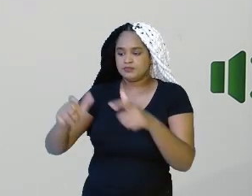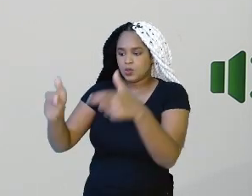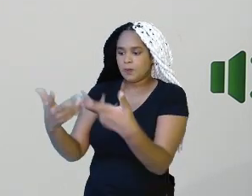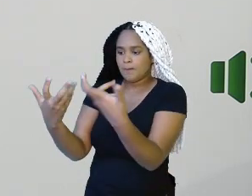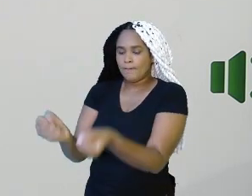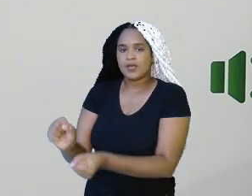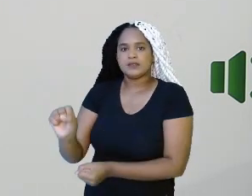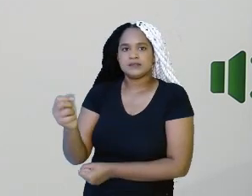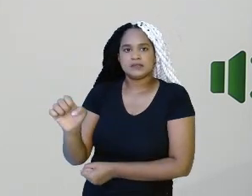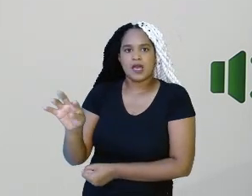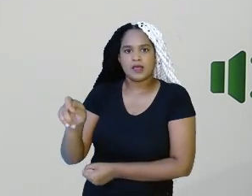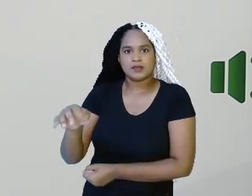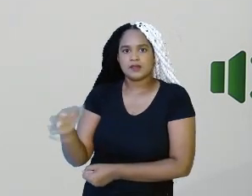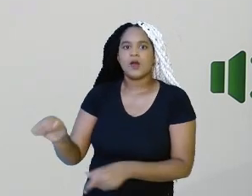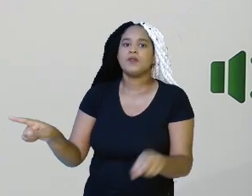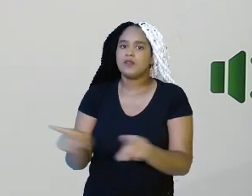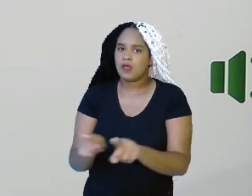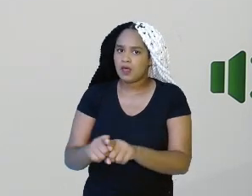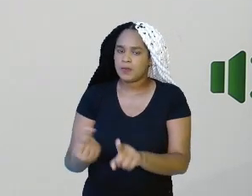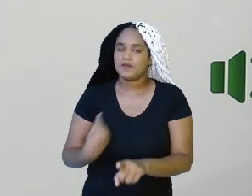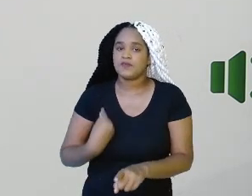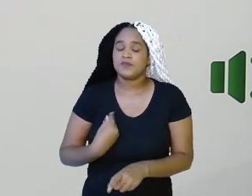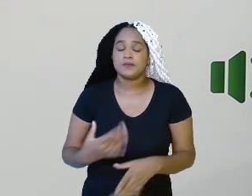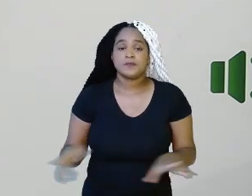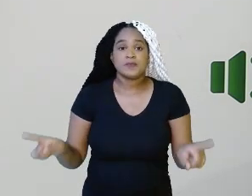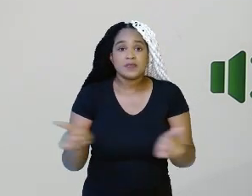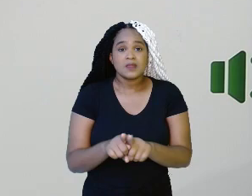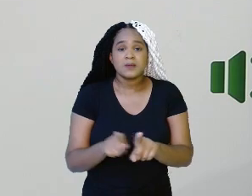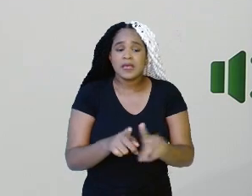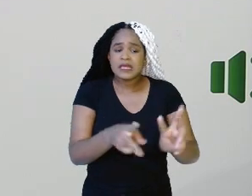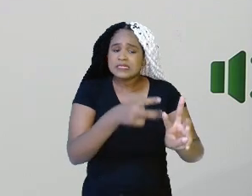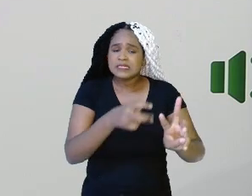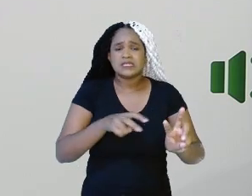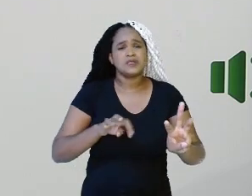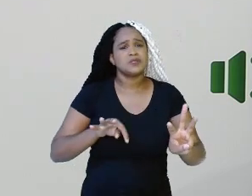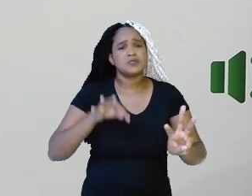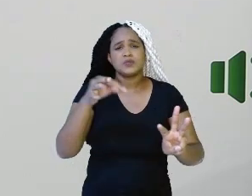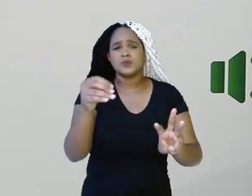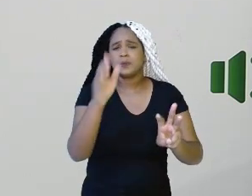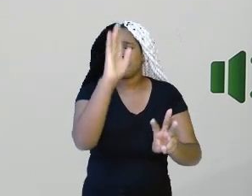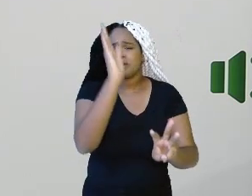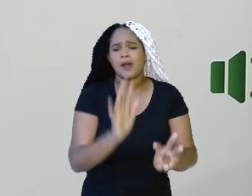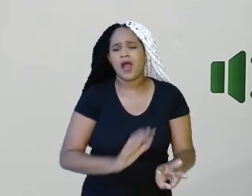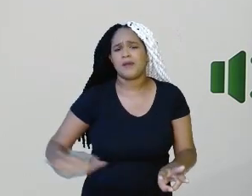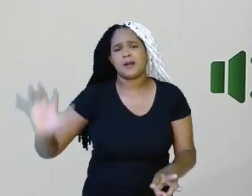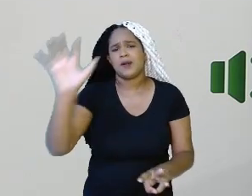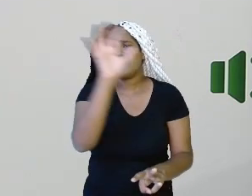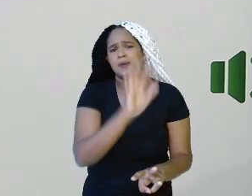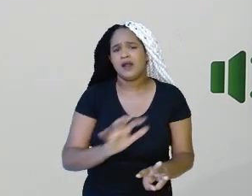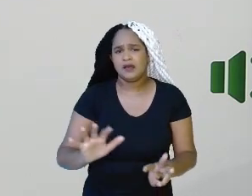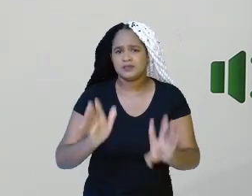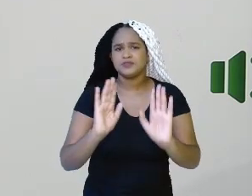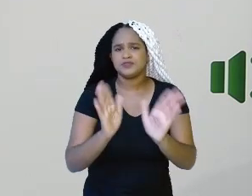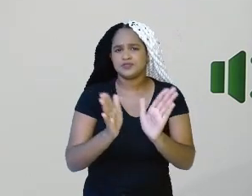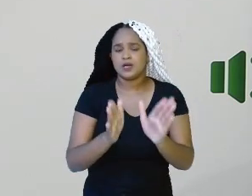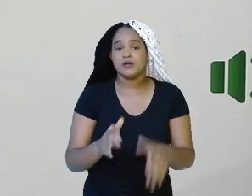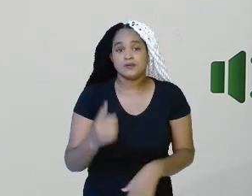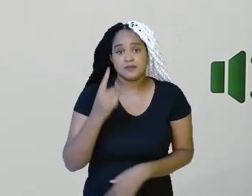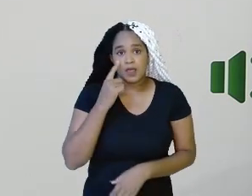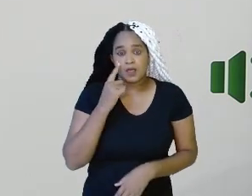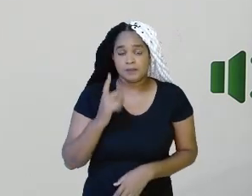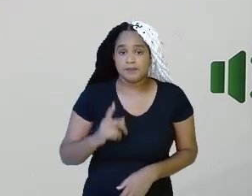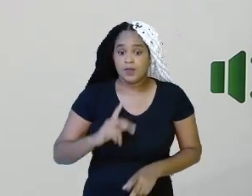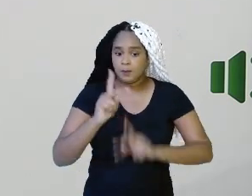temos o litoral, enfim. Hoje em dia nós temos indígenas em todas as áreas do Brasil. Claro, a população hoje não é igual